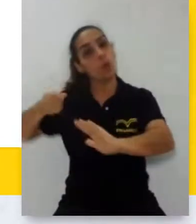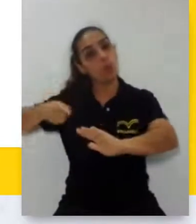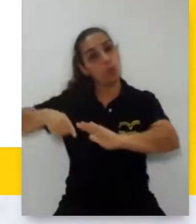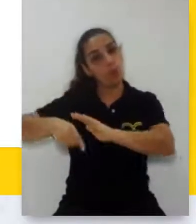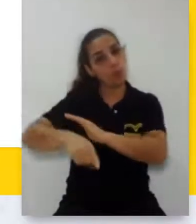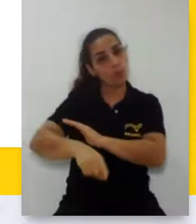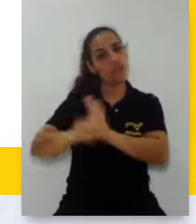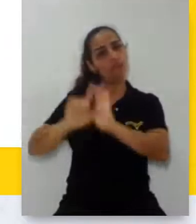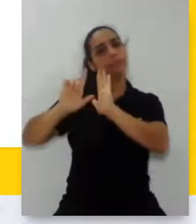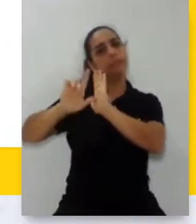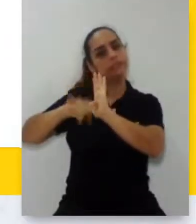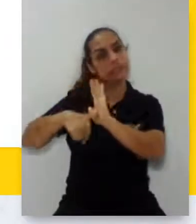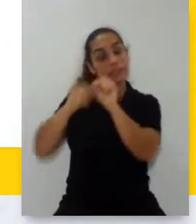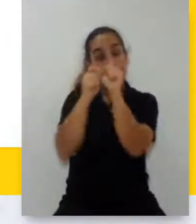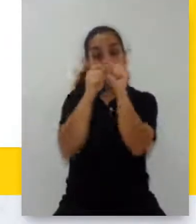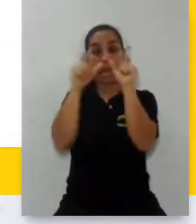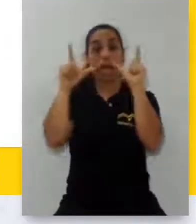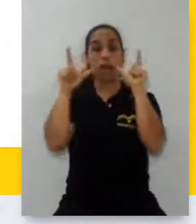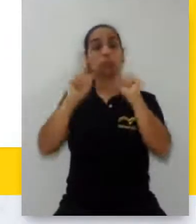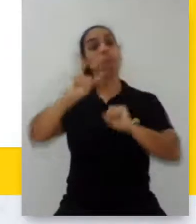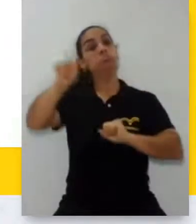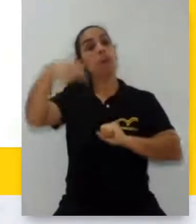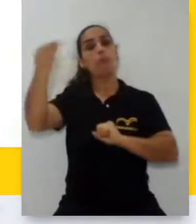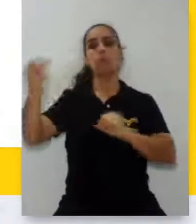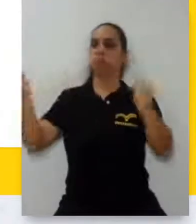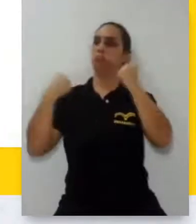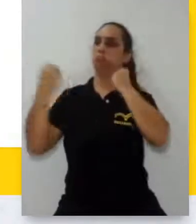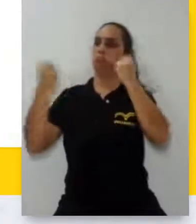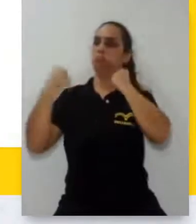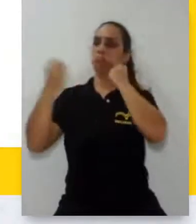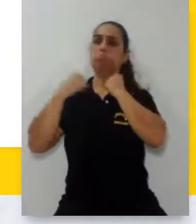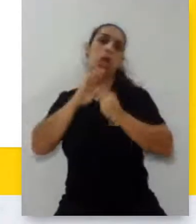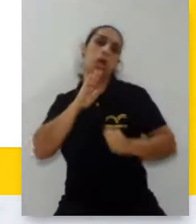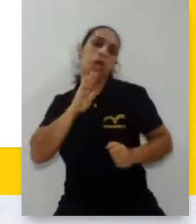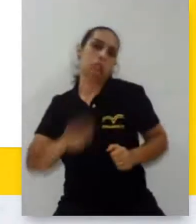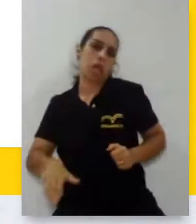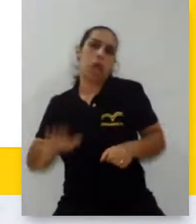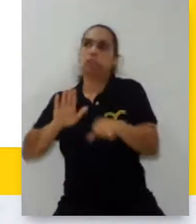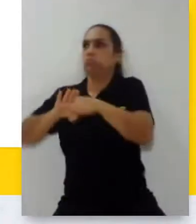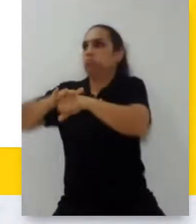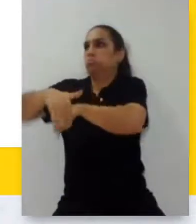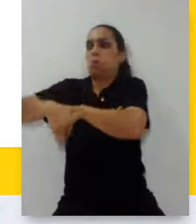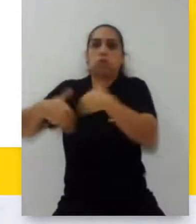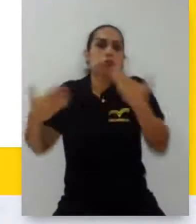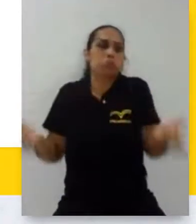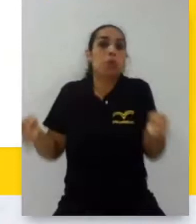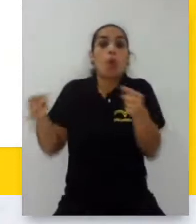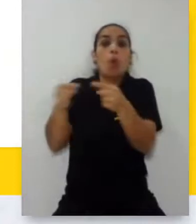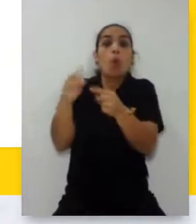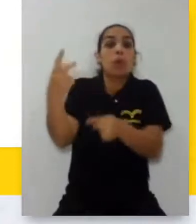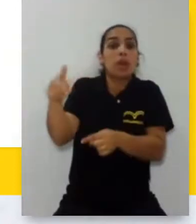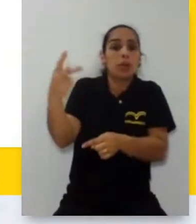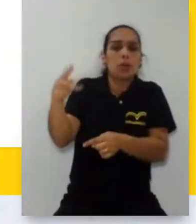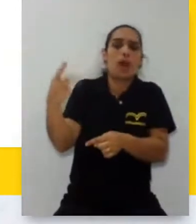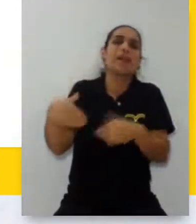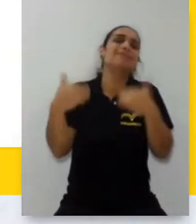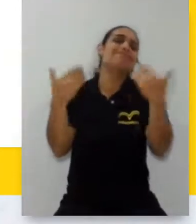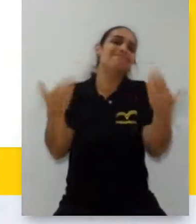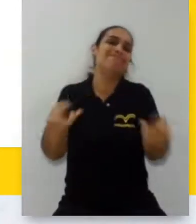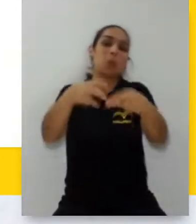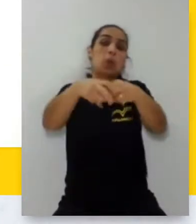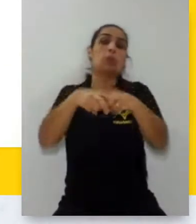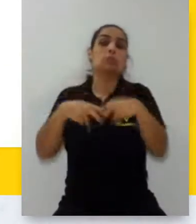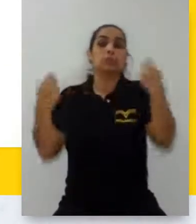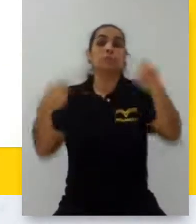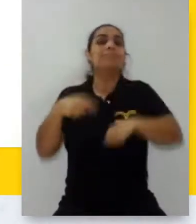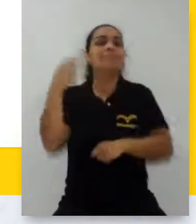toda a questão que envolve o ambiente, a atmosfera, né? Então, por exemplo, tem horários que a umidade vai estar mais alta, não